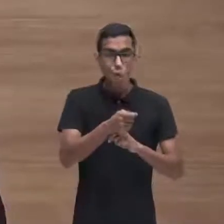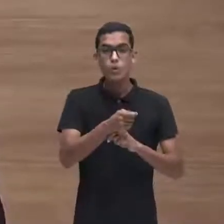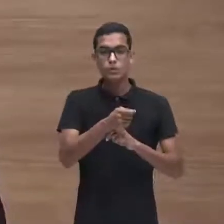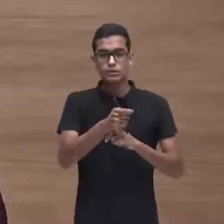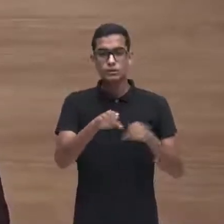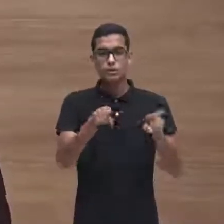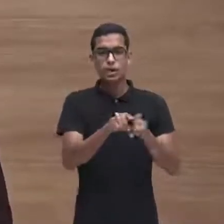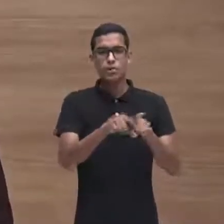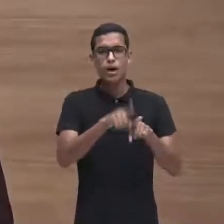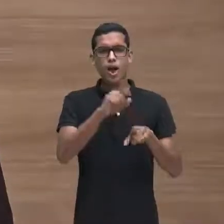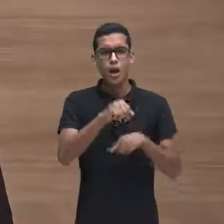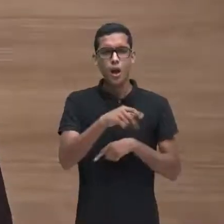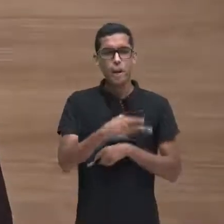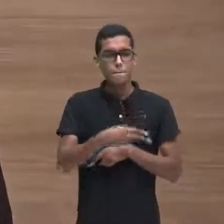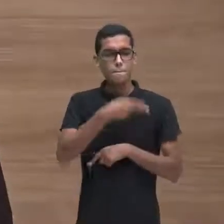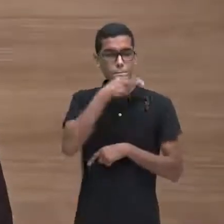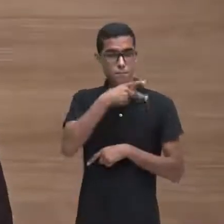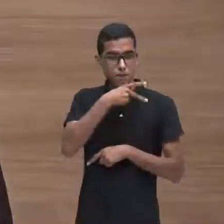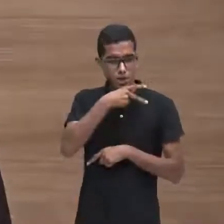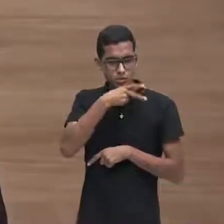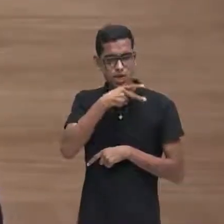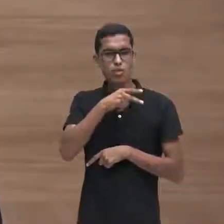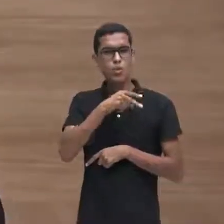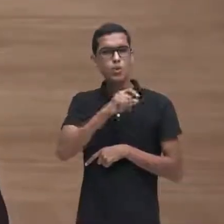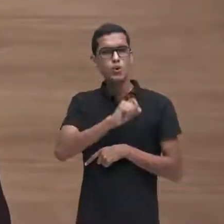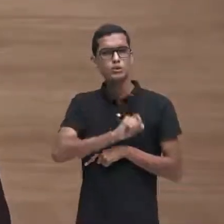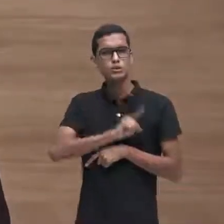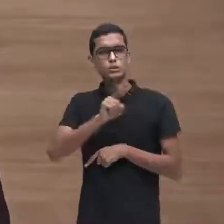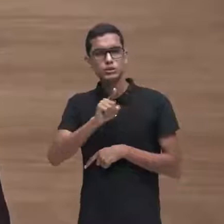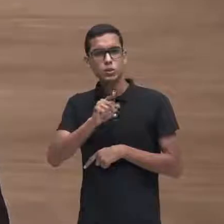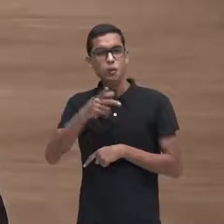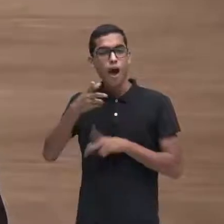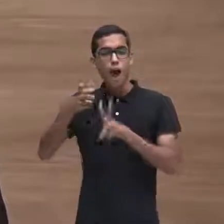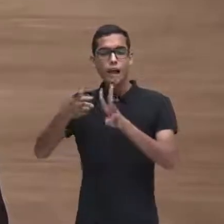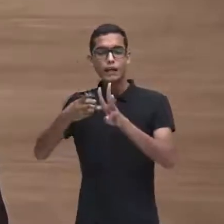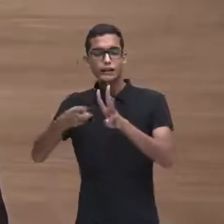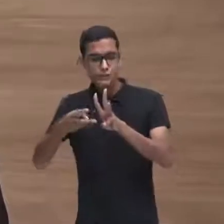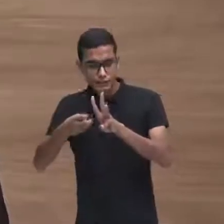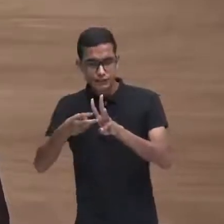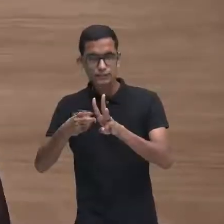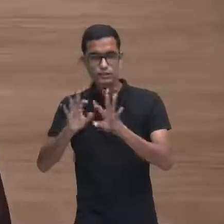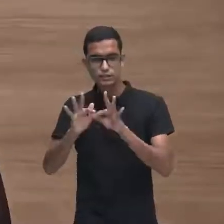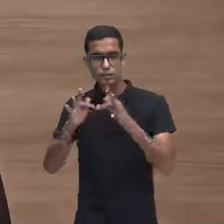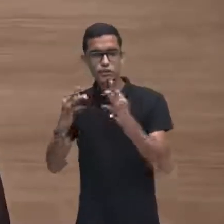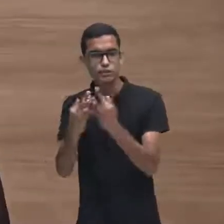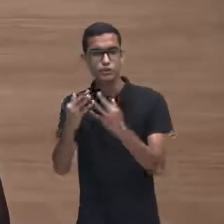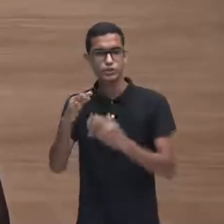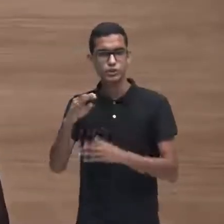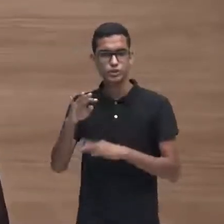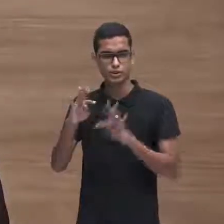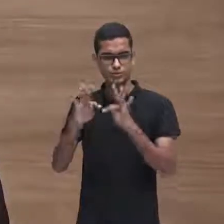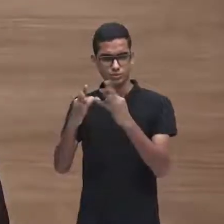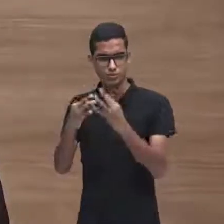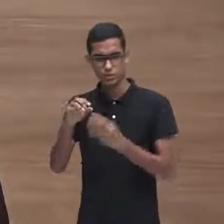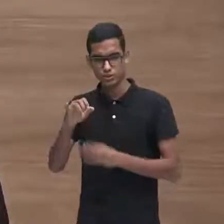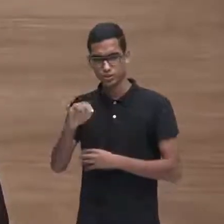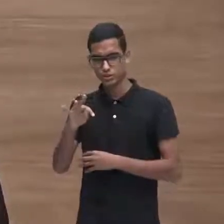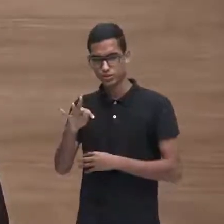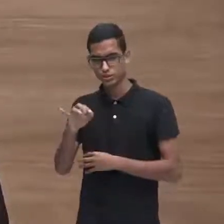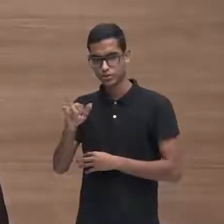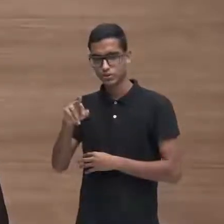bisneto de uma índia da etnia Tirioche. Esse Paulo está com 60 anos